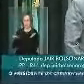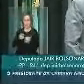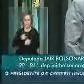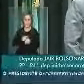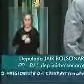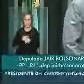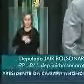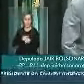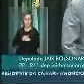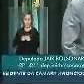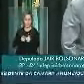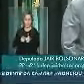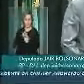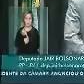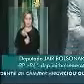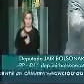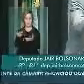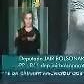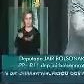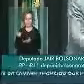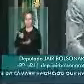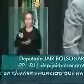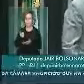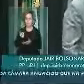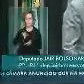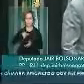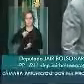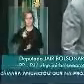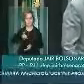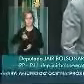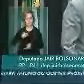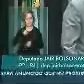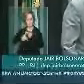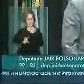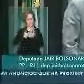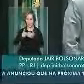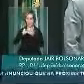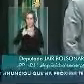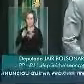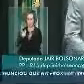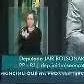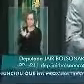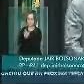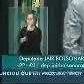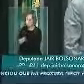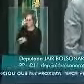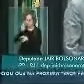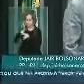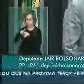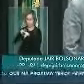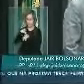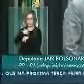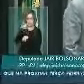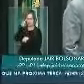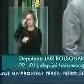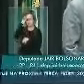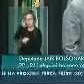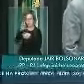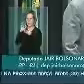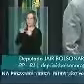lamentar pelo segundo, e nós vamos continuar aqui nessa luta pedindo a liberdade dos presos políticos em Cuba, até porque as suas